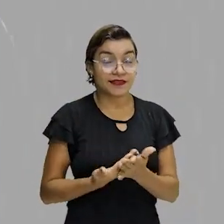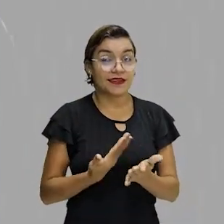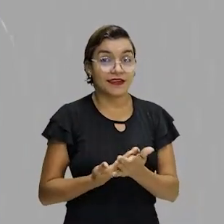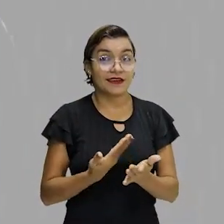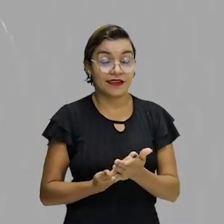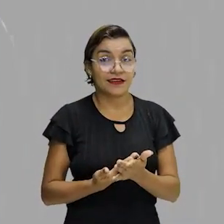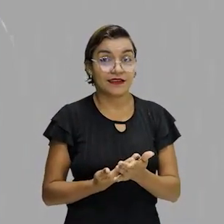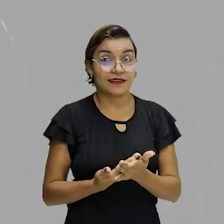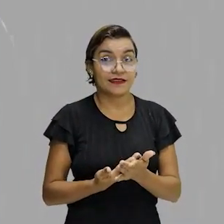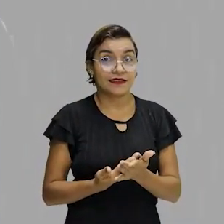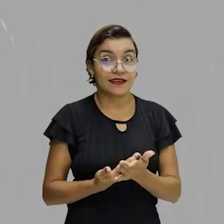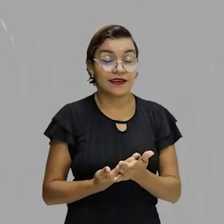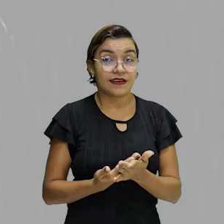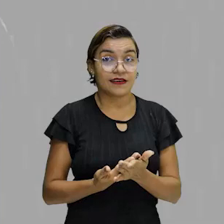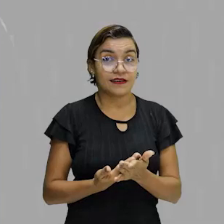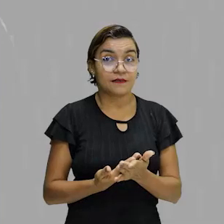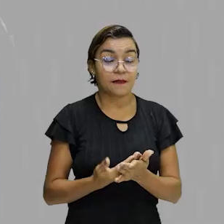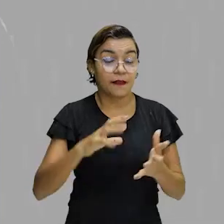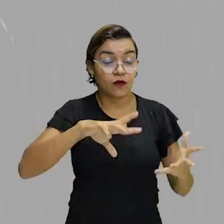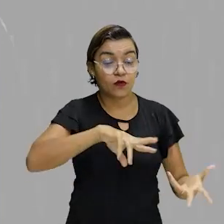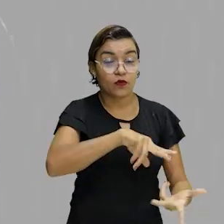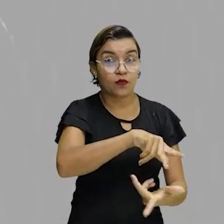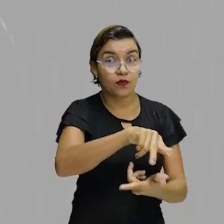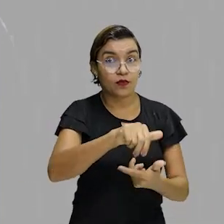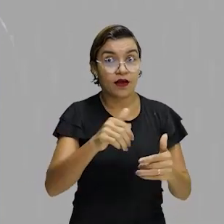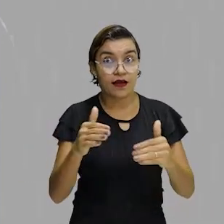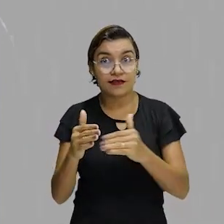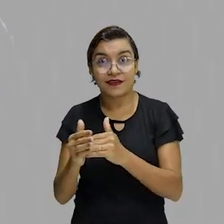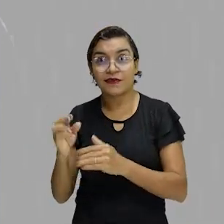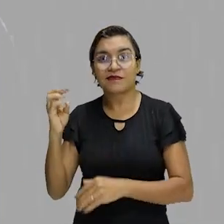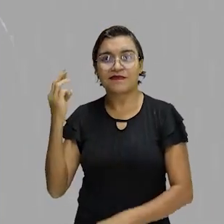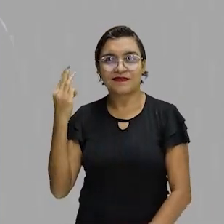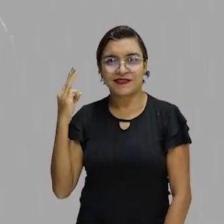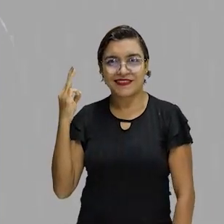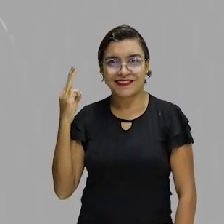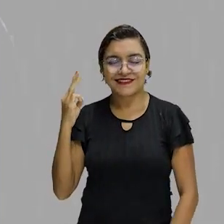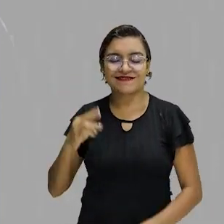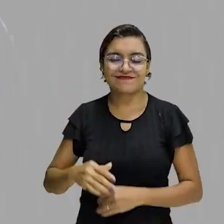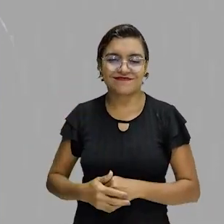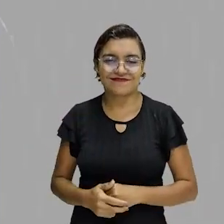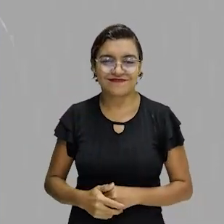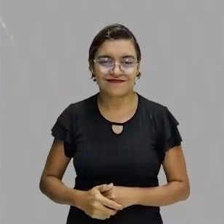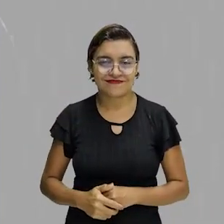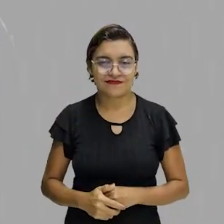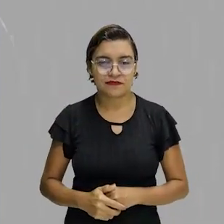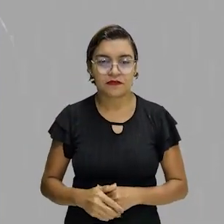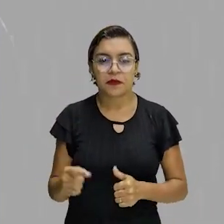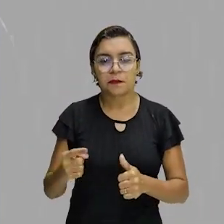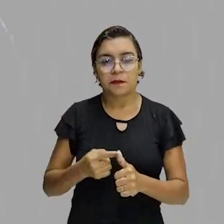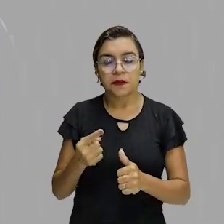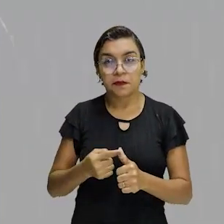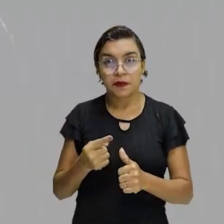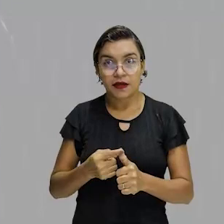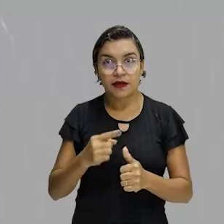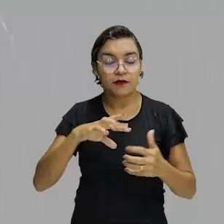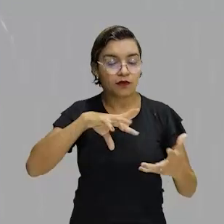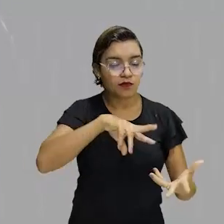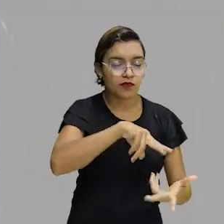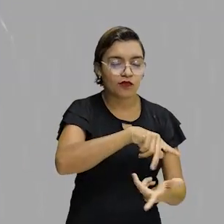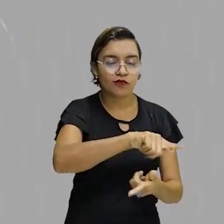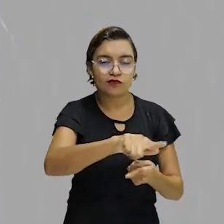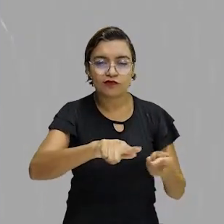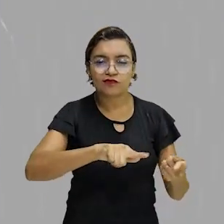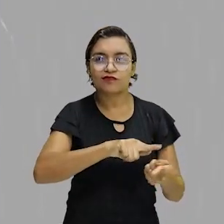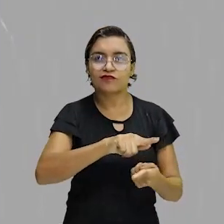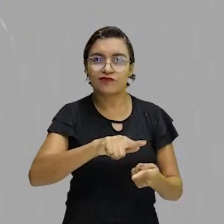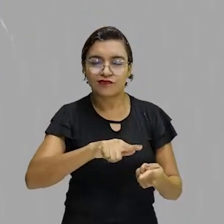vai do Maranhão para o mundo, mas na aula de hoje é o contrário. A gente vem do mundo para o Maranhão. Primeiro a gente viu o mundo